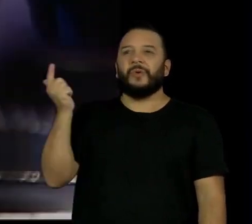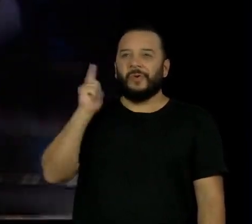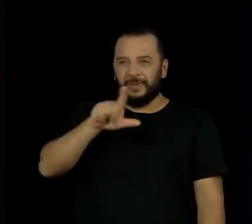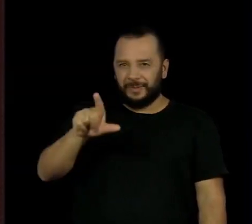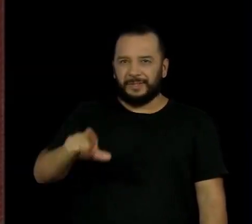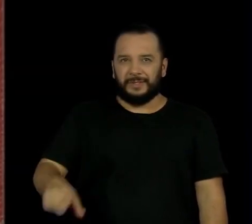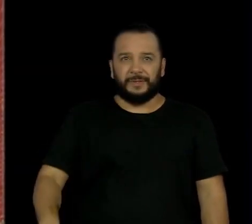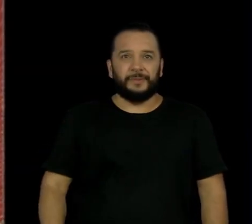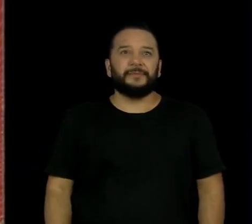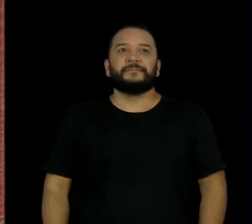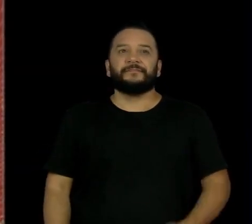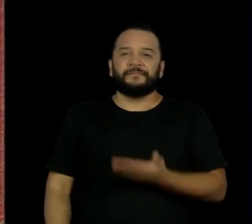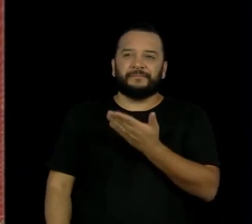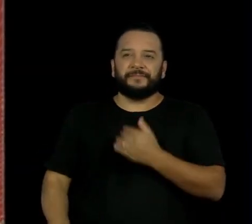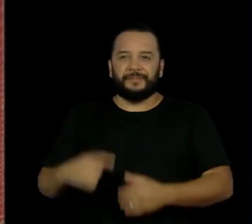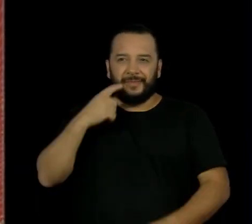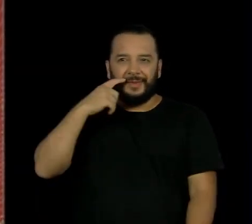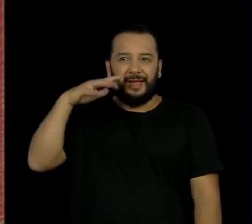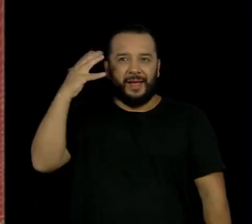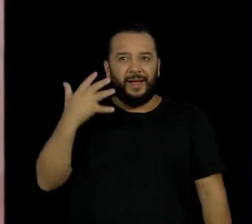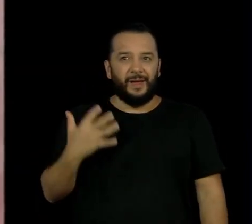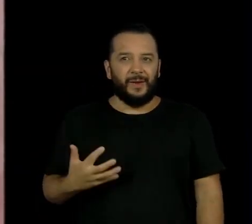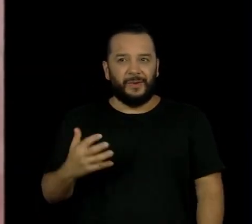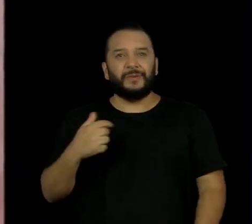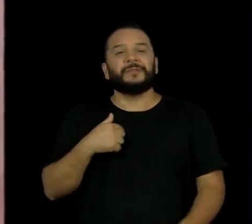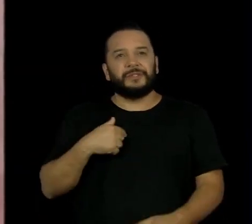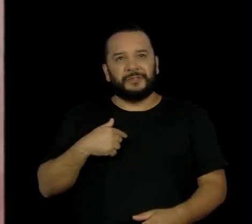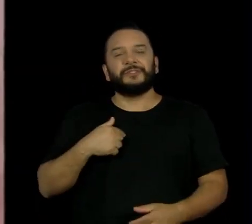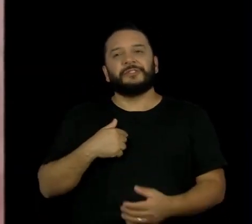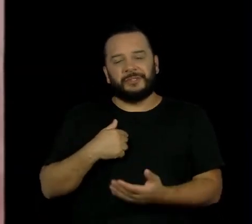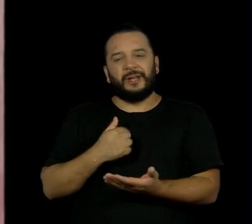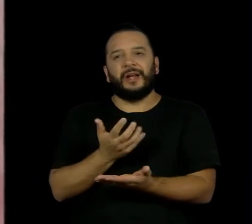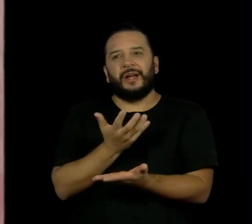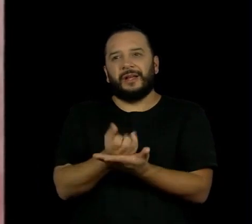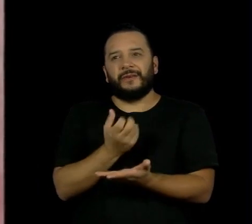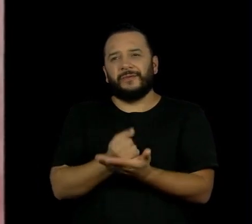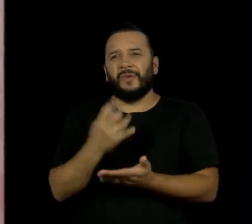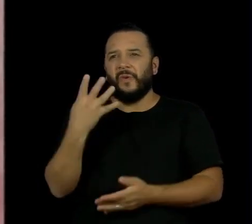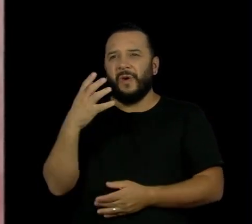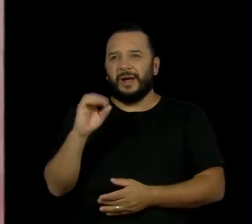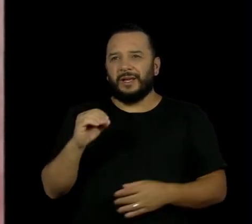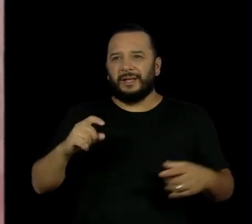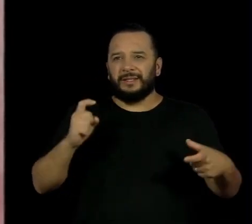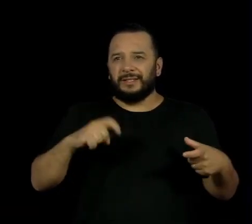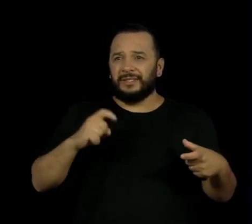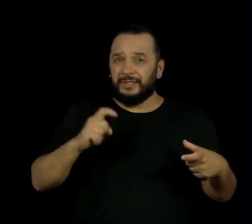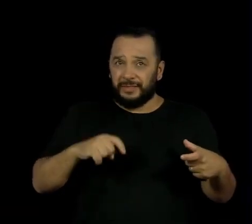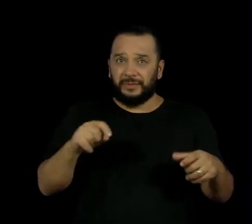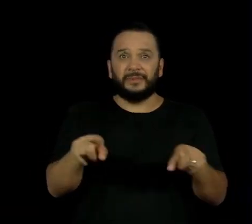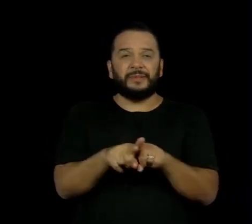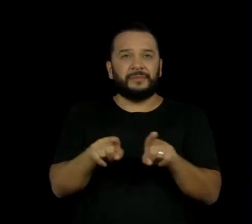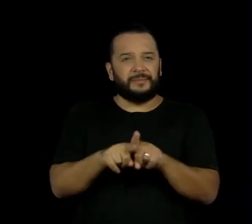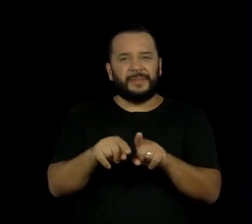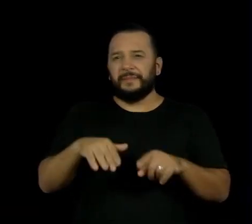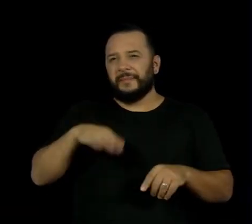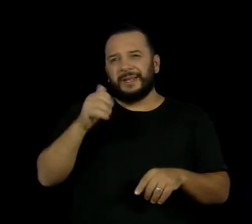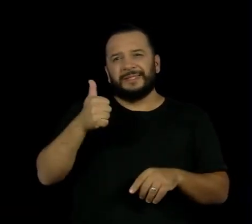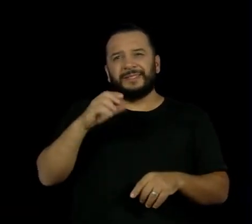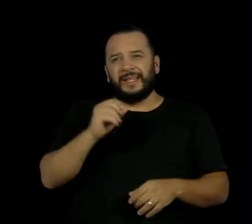vou. Elza gravou mais de 40 álbuns e conquistou mais de uma dezena de prêmios,